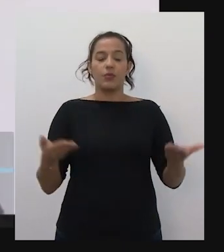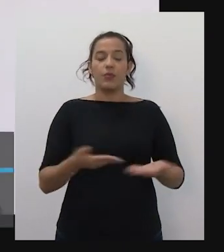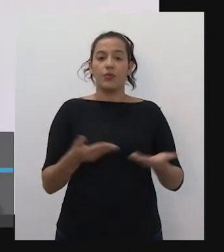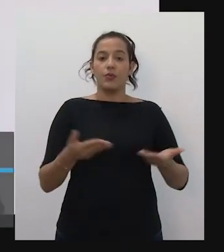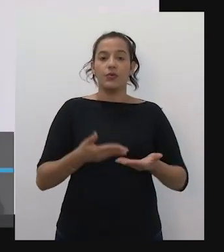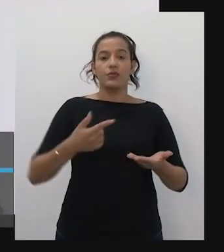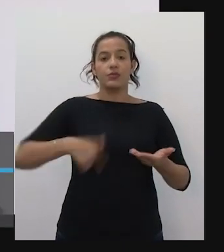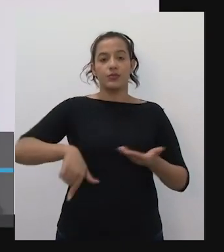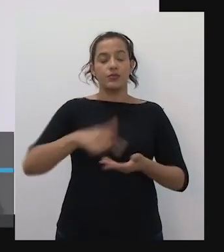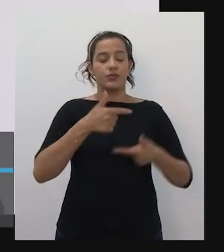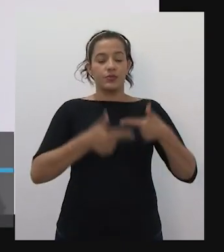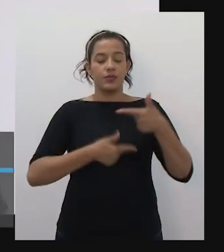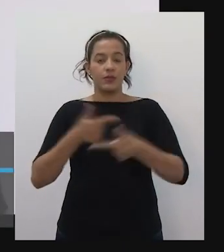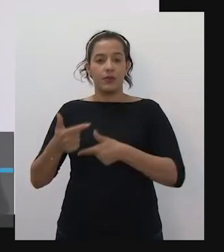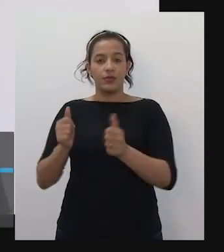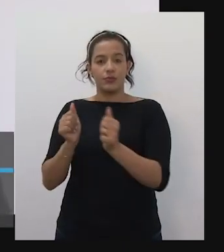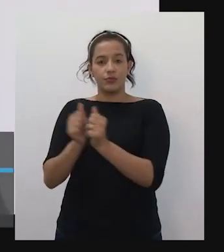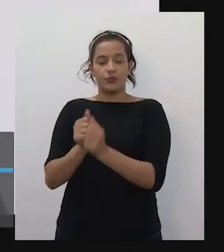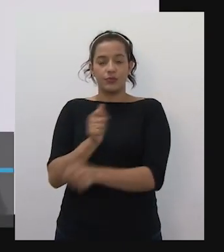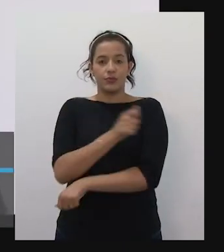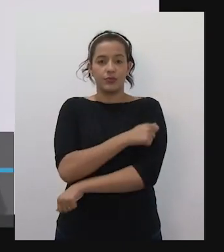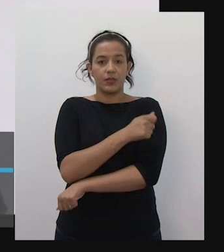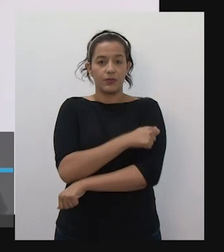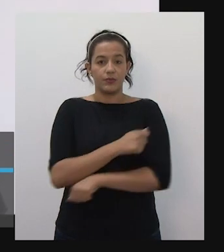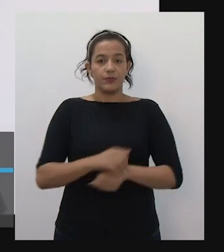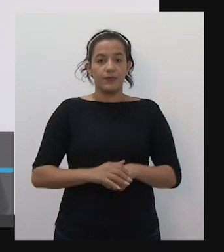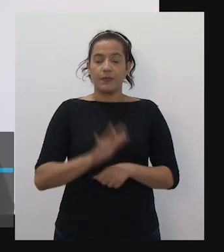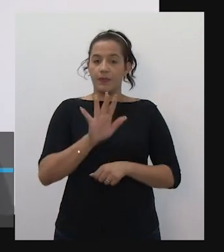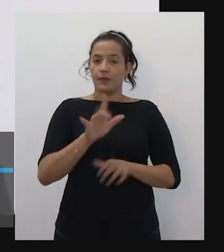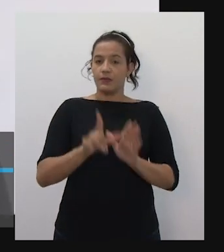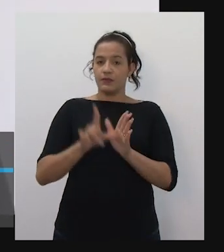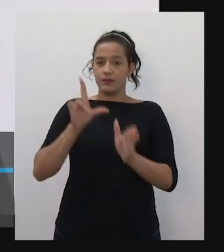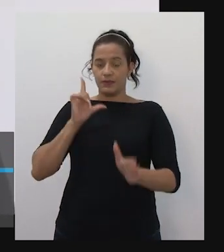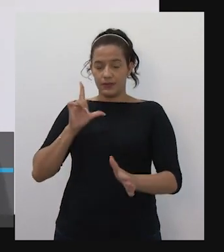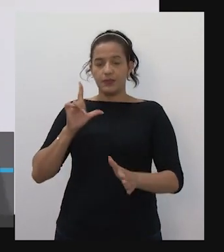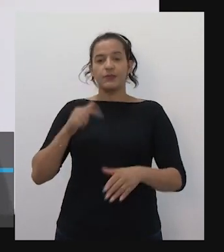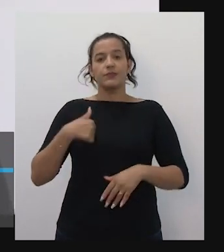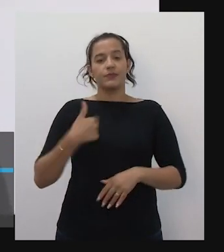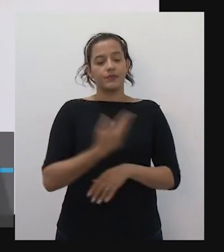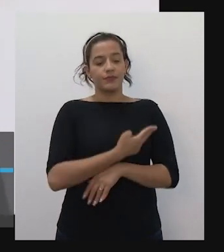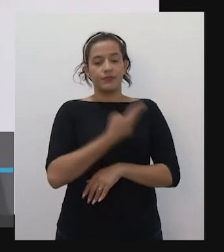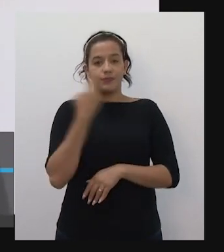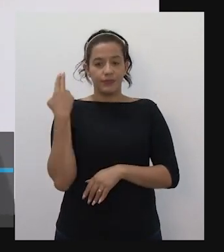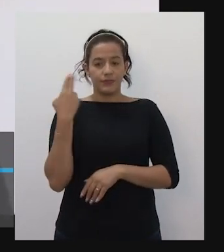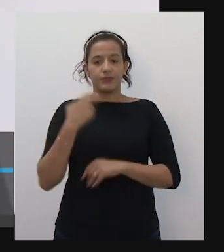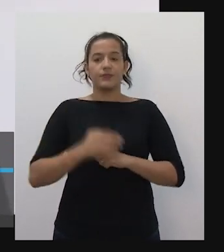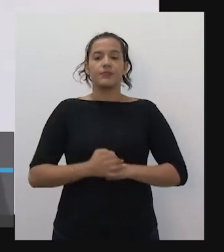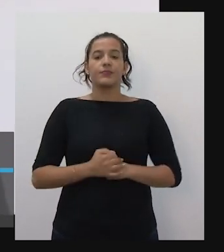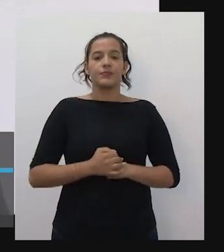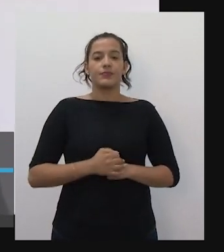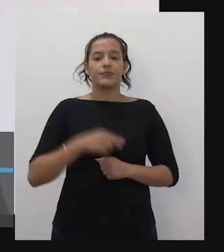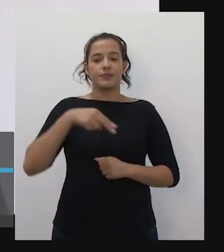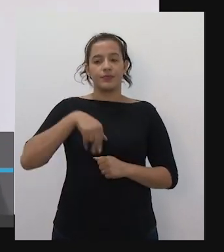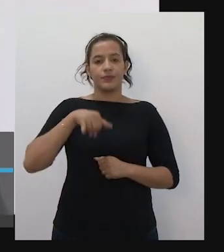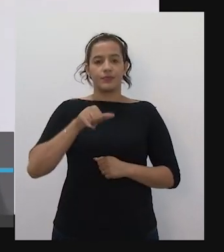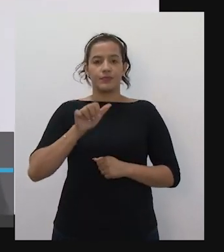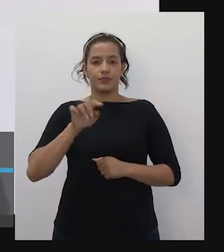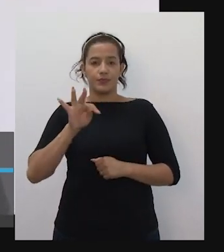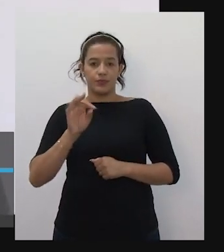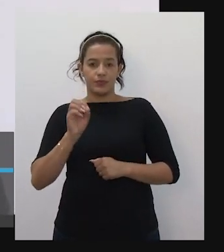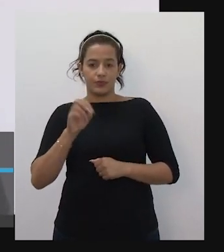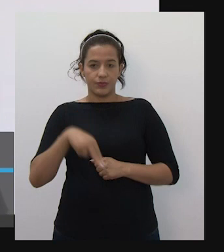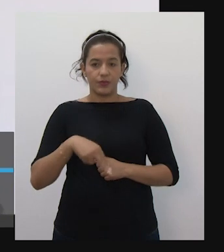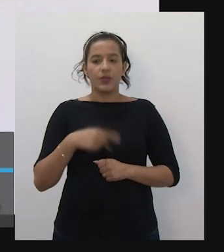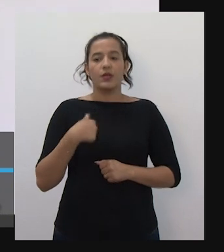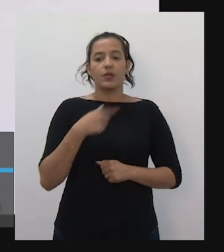meus trabalhos com os alunos. Mas antes, eu vou me apresentar e contar um pouquinho da minha história para vocês. Meu nome é Newton,